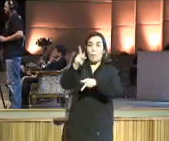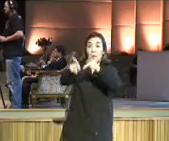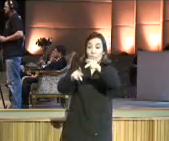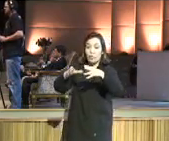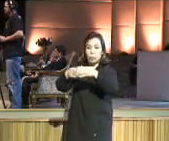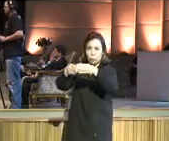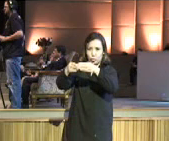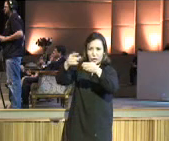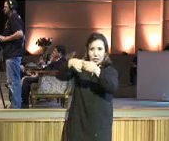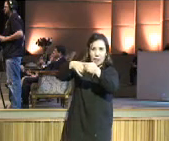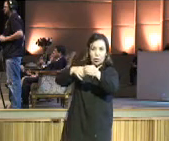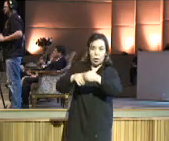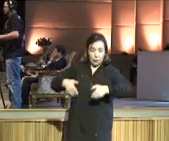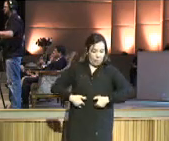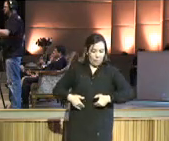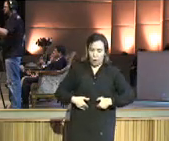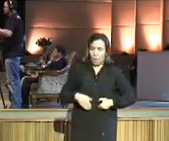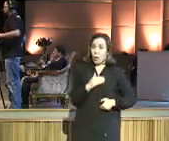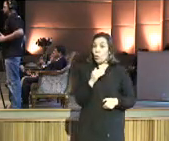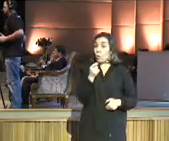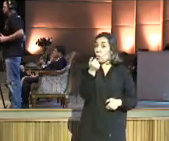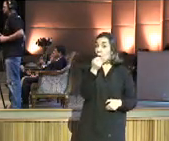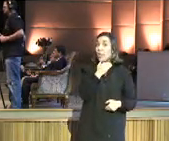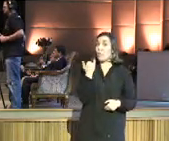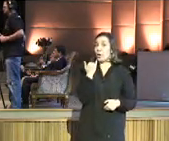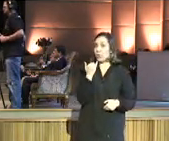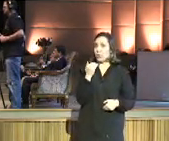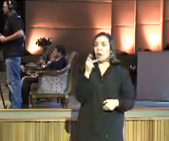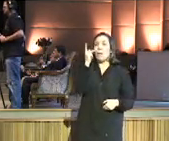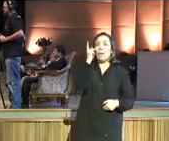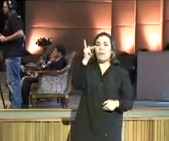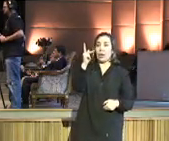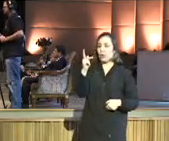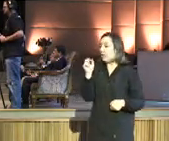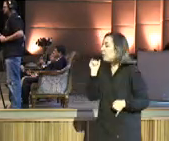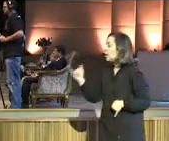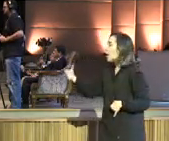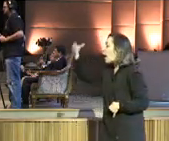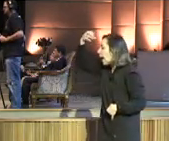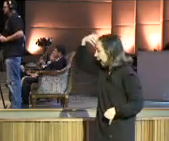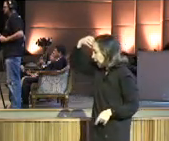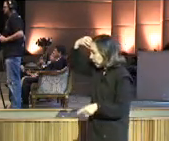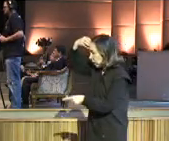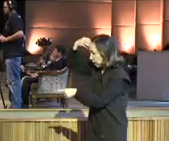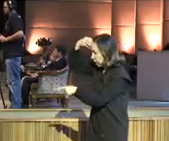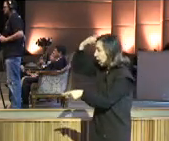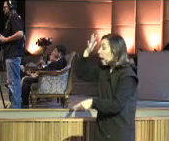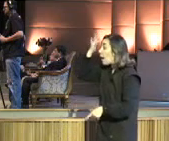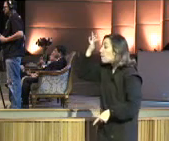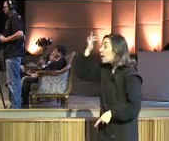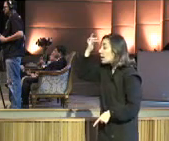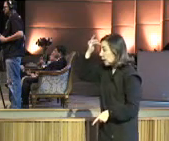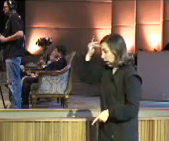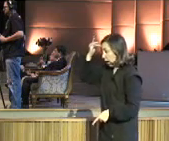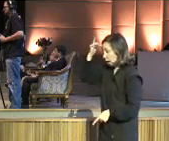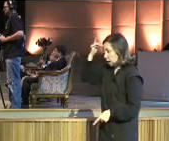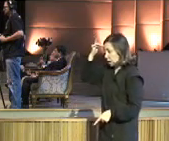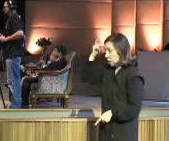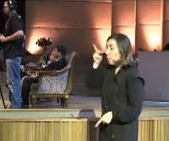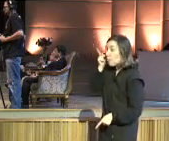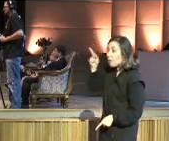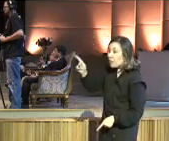a essa hora vocês vão poder comprar 30 quilos de farinha